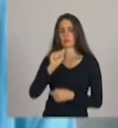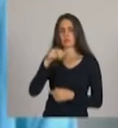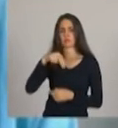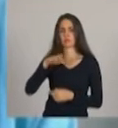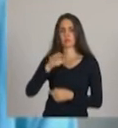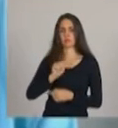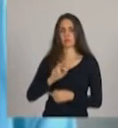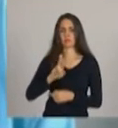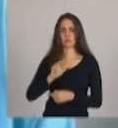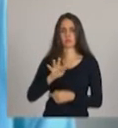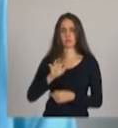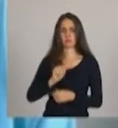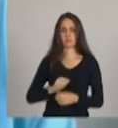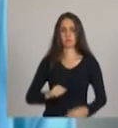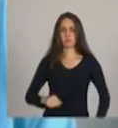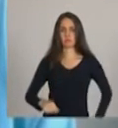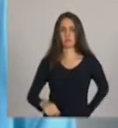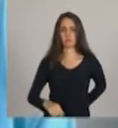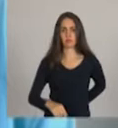da Universidade.